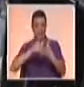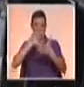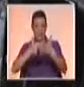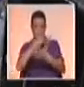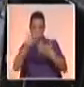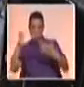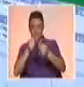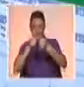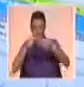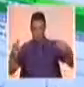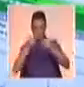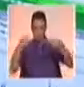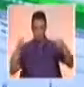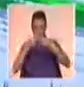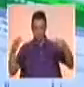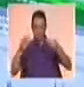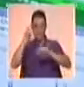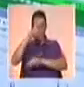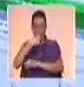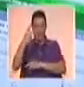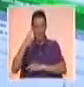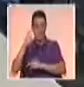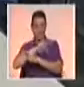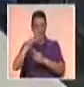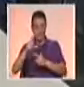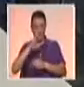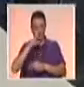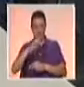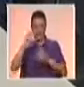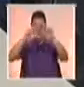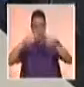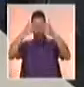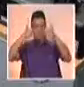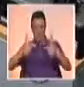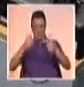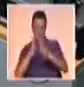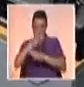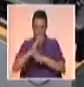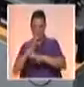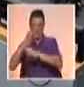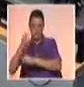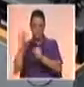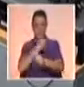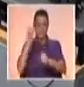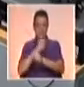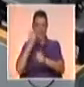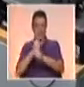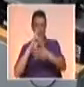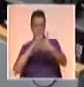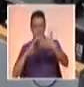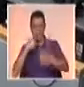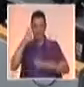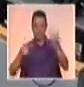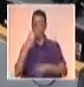da legendagem em teletexto, a audiodescrição e a página online acessível com serviço Leia-me para